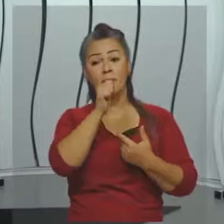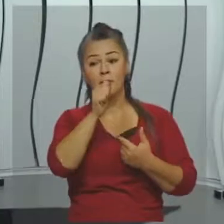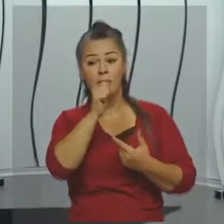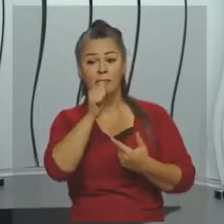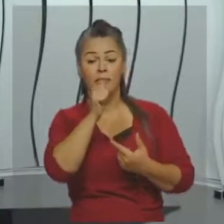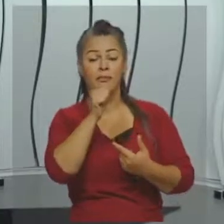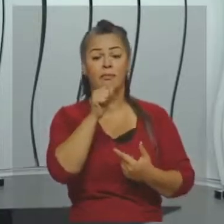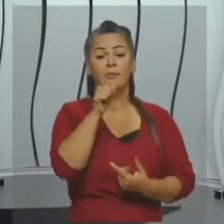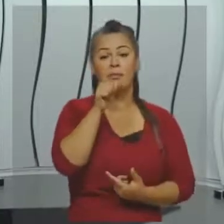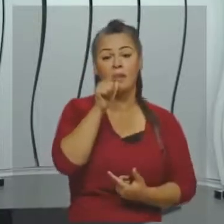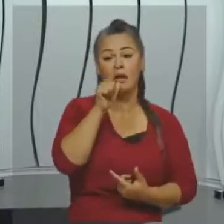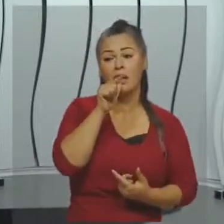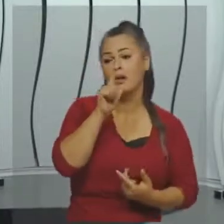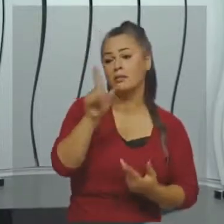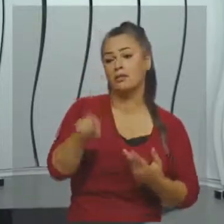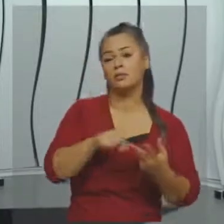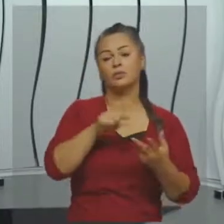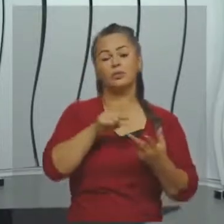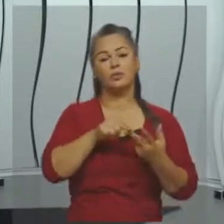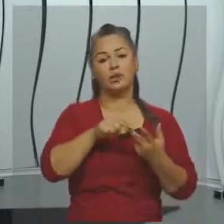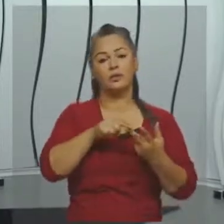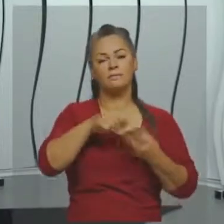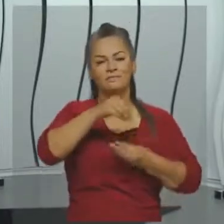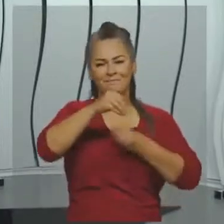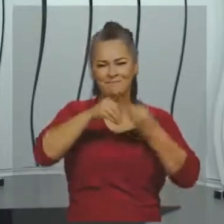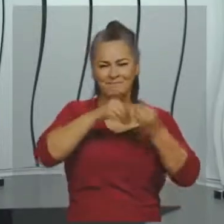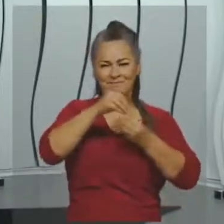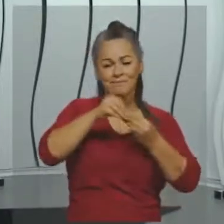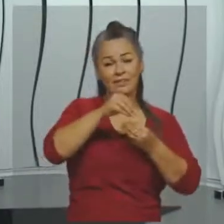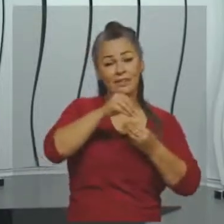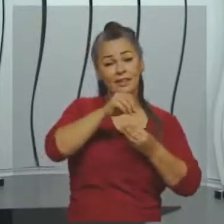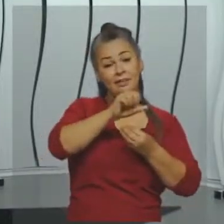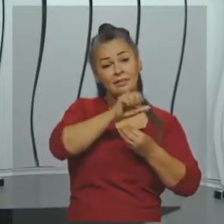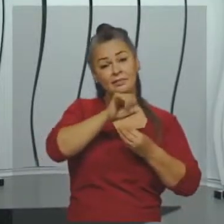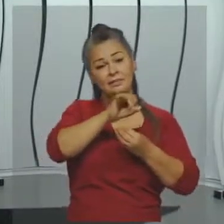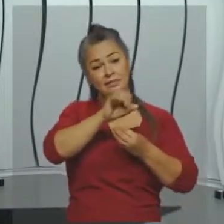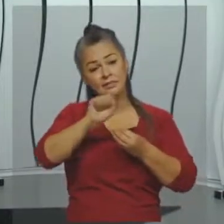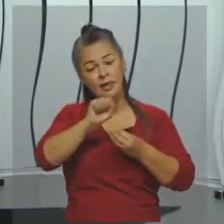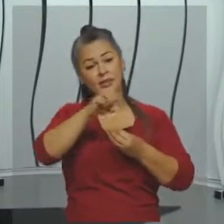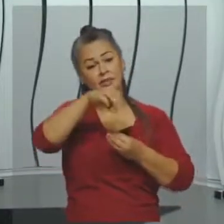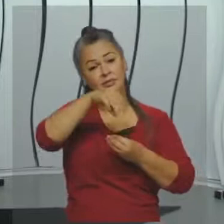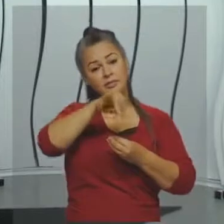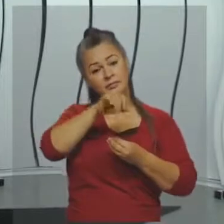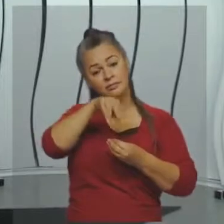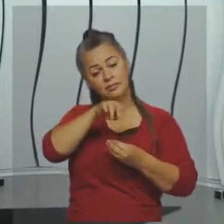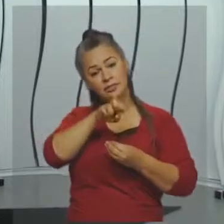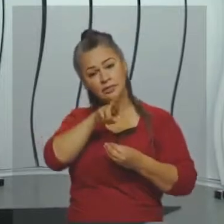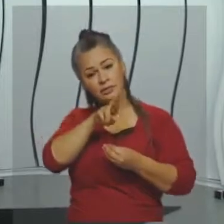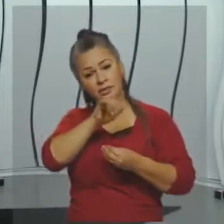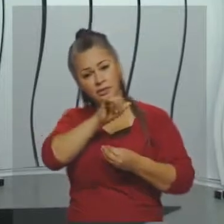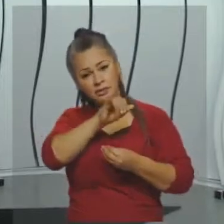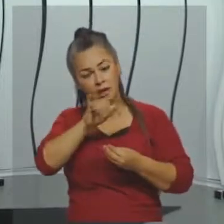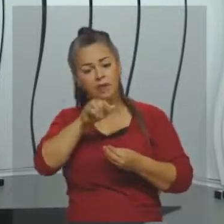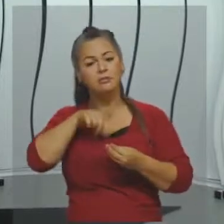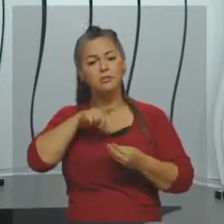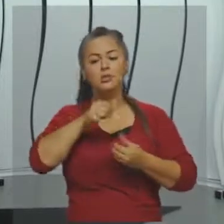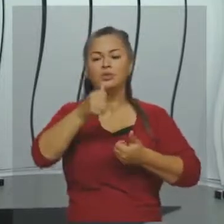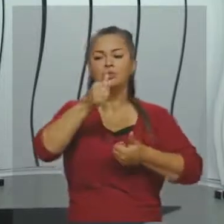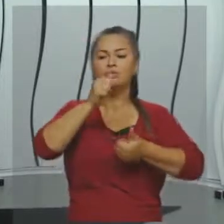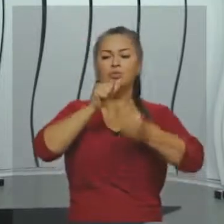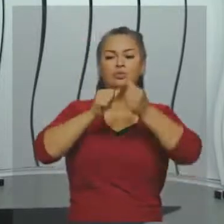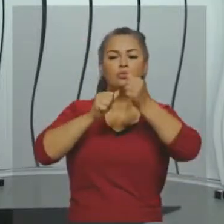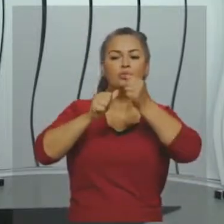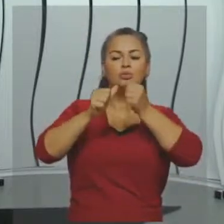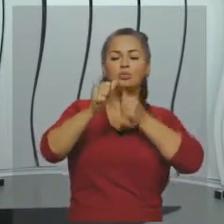bebemos, estamos usando aí os sais minerais e fazendo diversas reações para nutrir o nosso corpo, para que nosso corpo